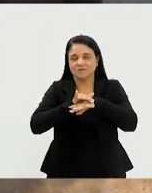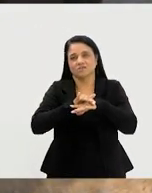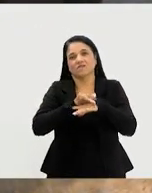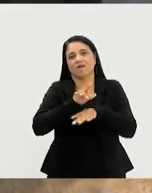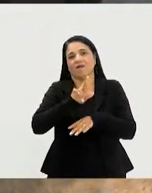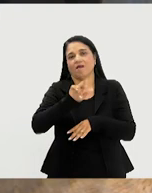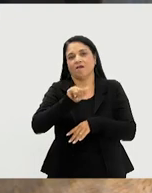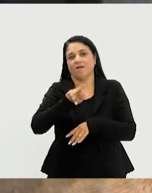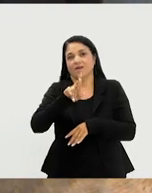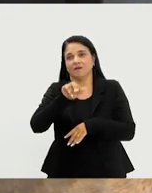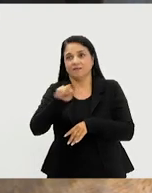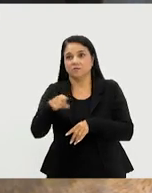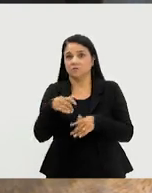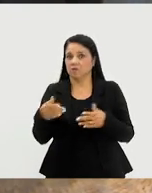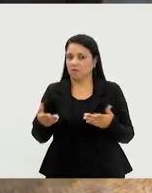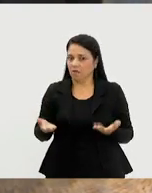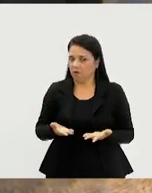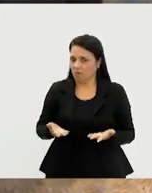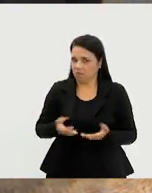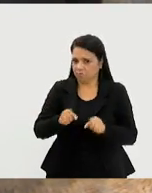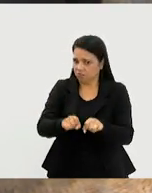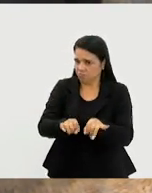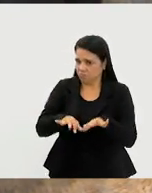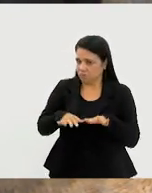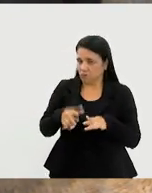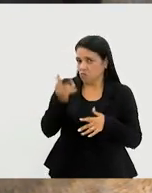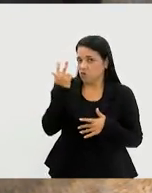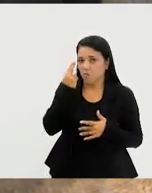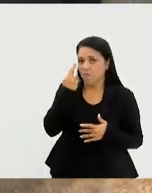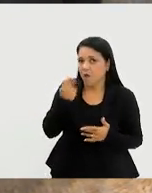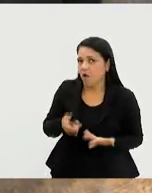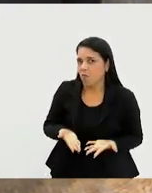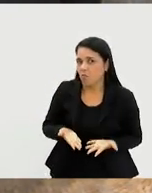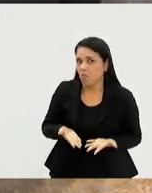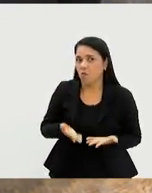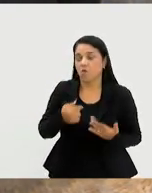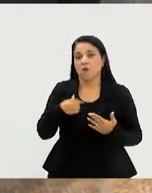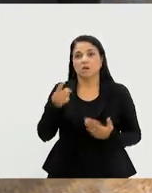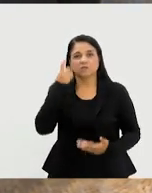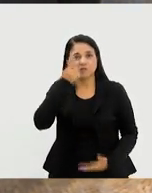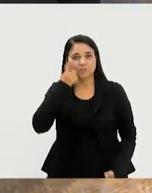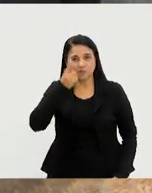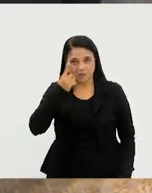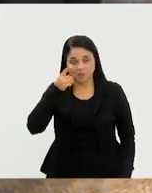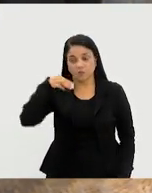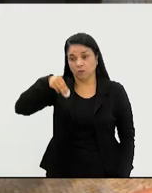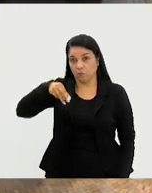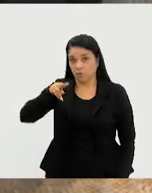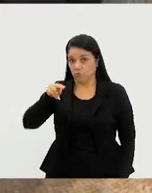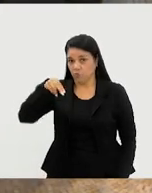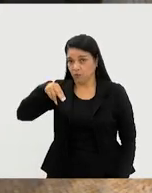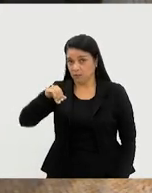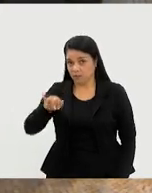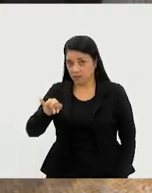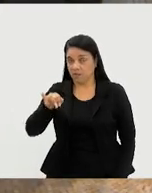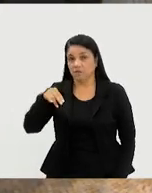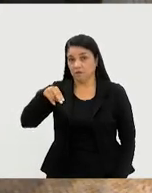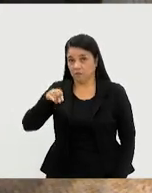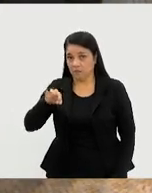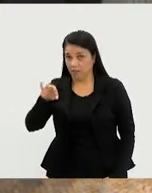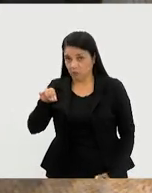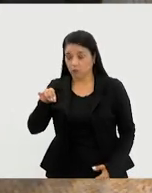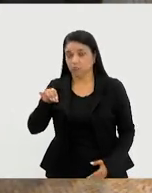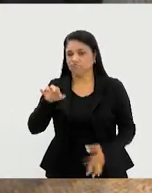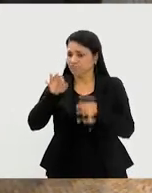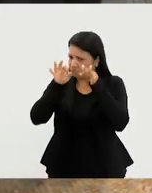Isso é uma sessão normal e acho que o deputado munir Neto poderia eu acho que deve até com muita justiça e ele foi